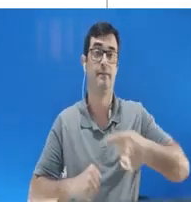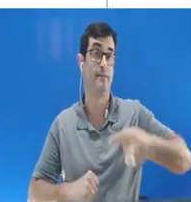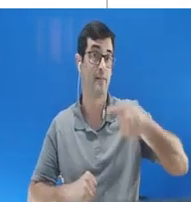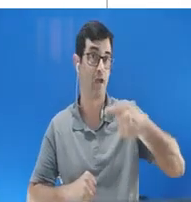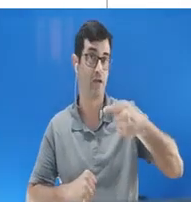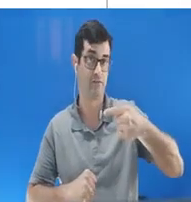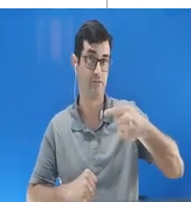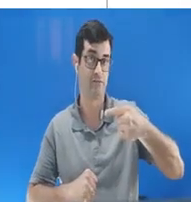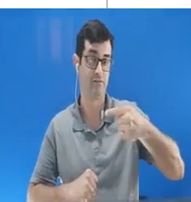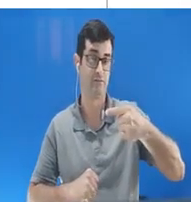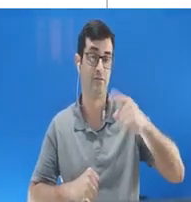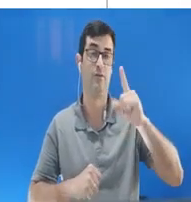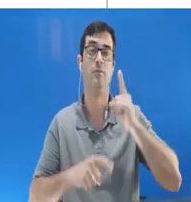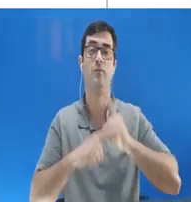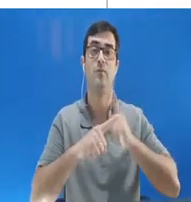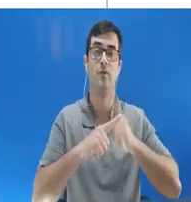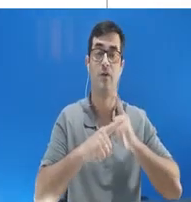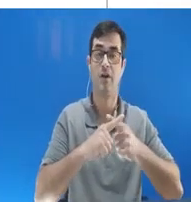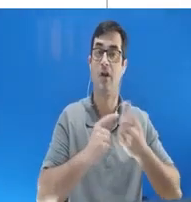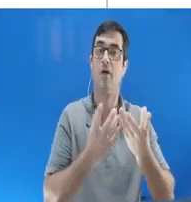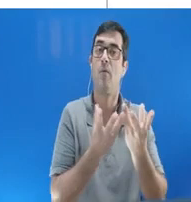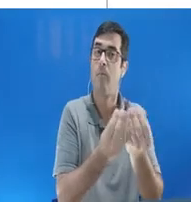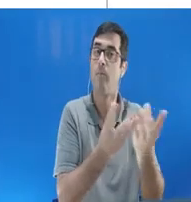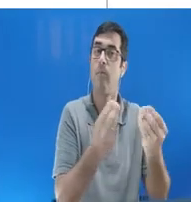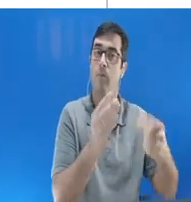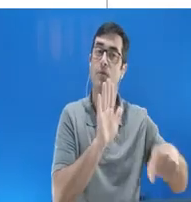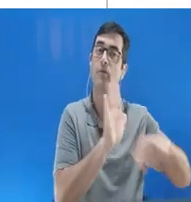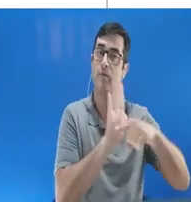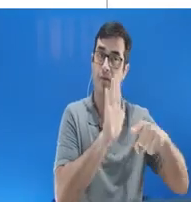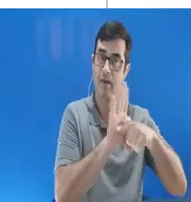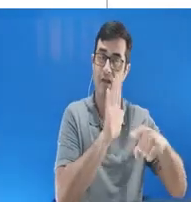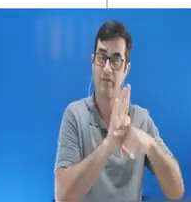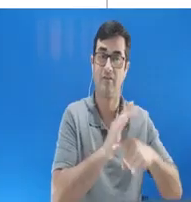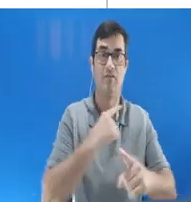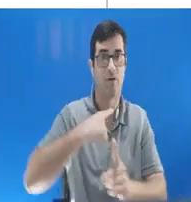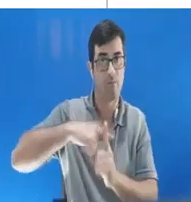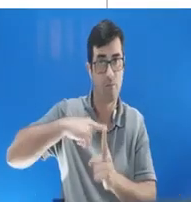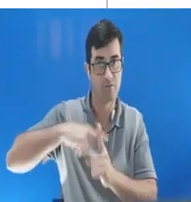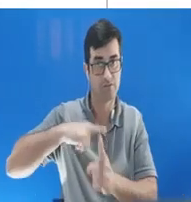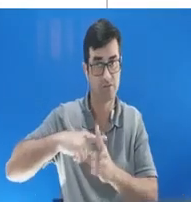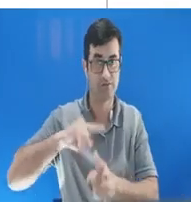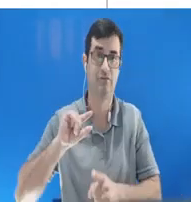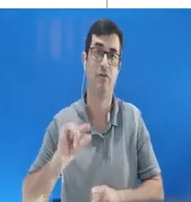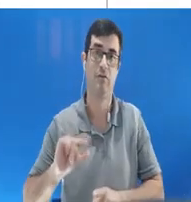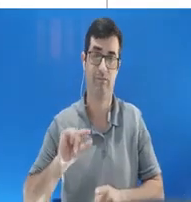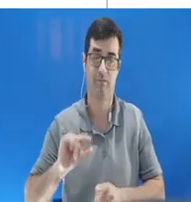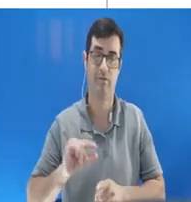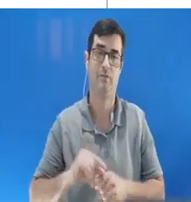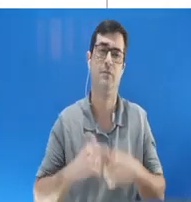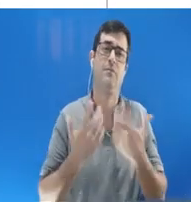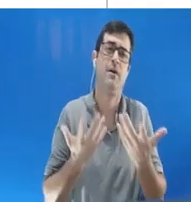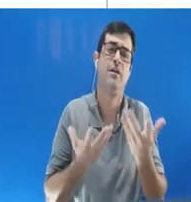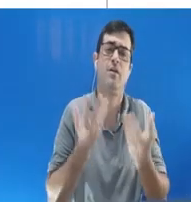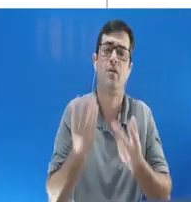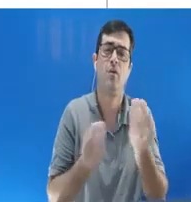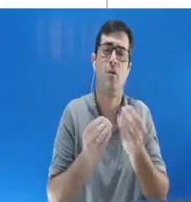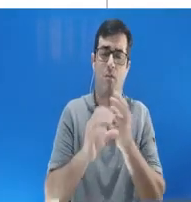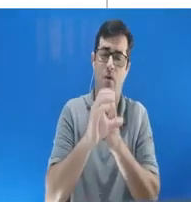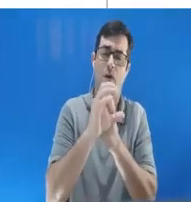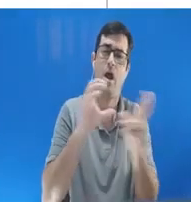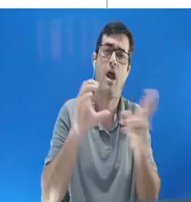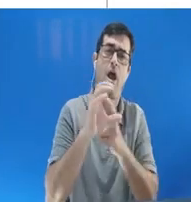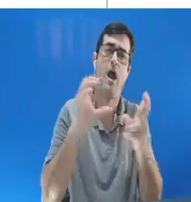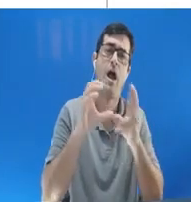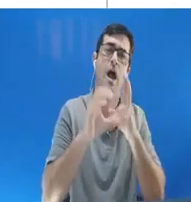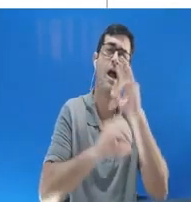carga negativa, ele tem excesso de carga negativa em relação à carga positiva. E como é que vai ficar o